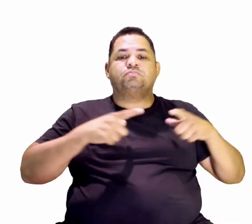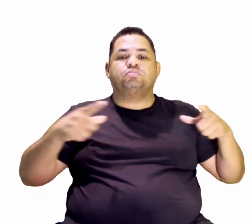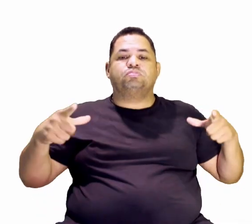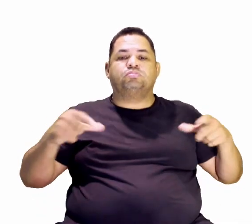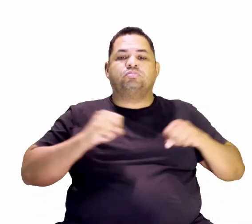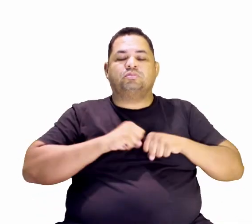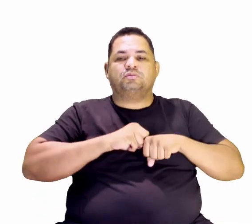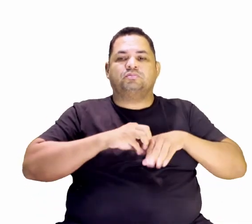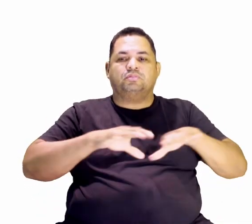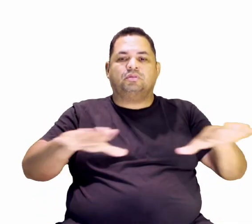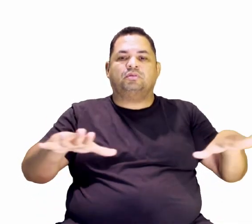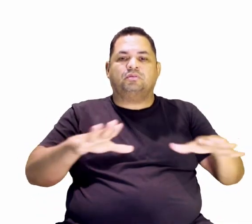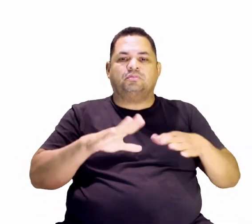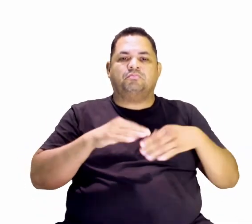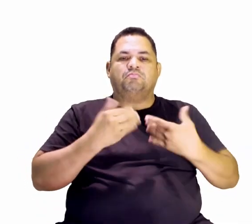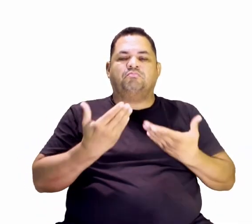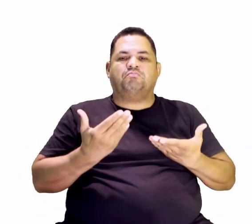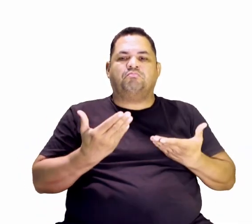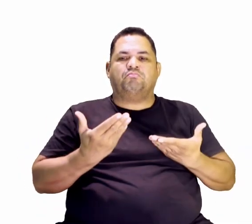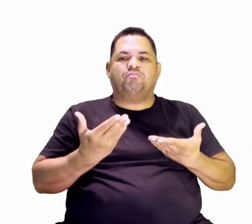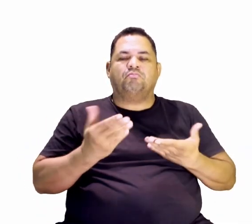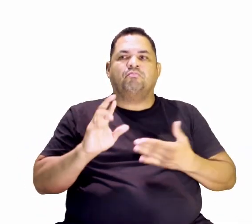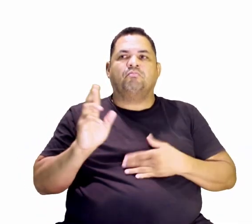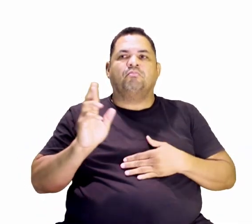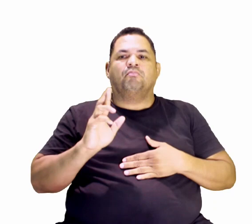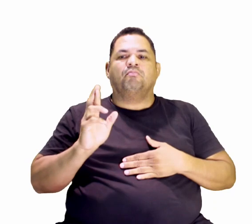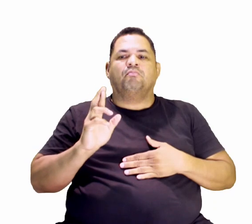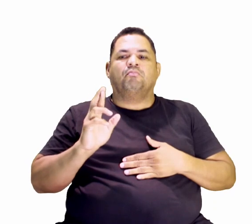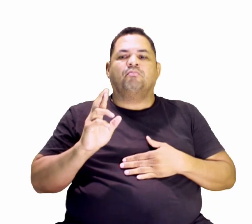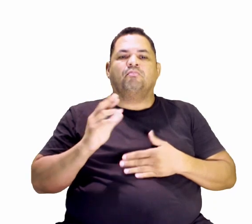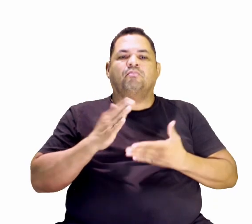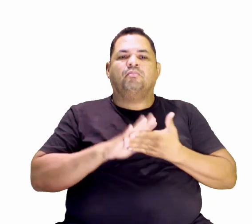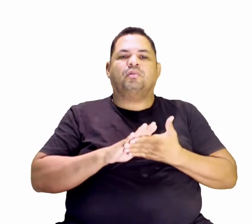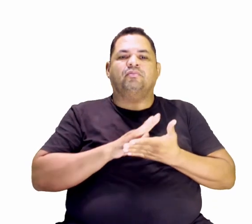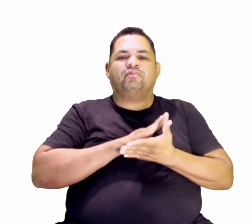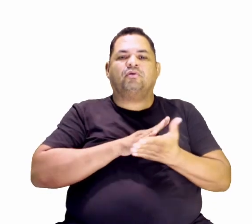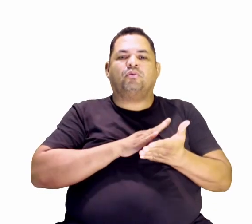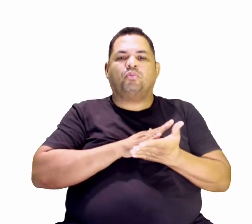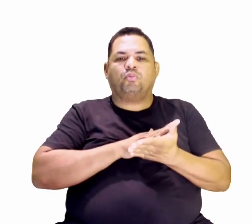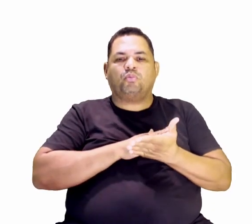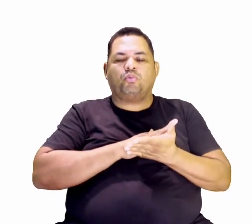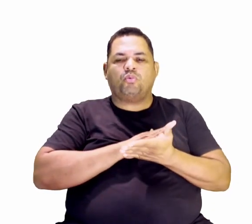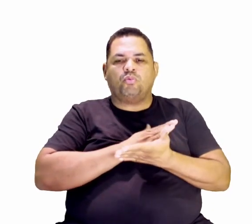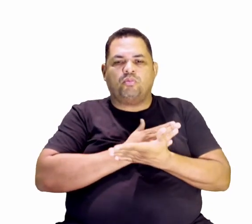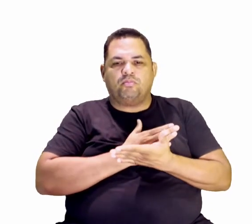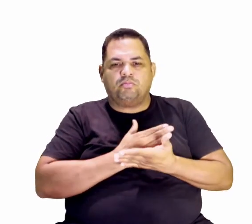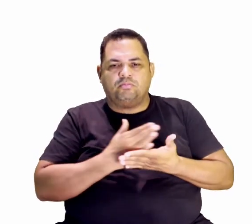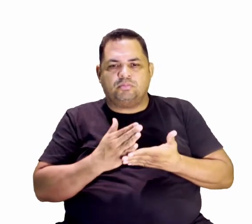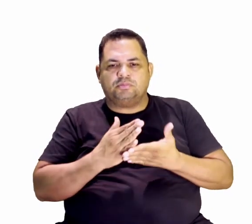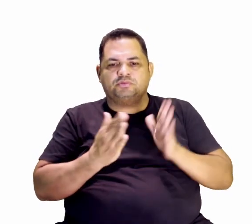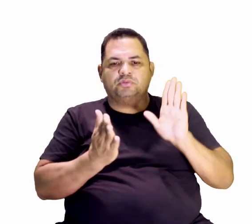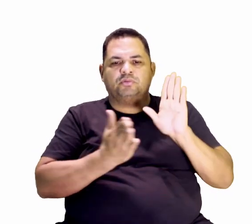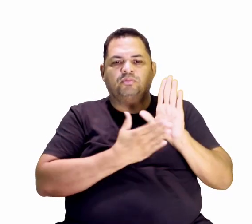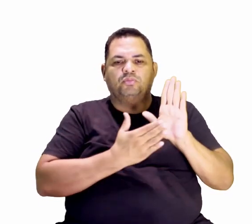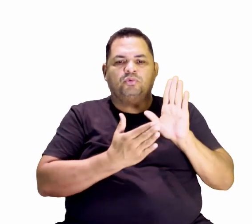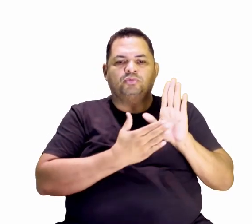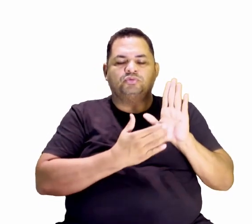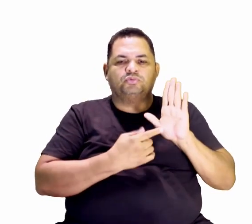me diga quem foi que imprimiu, que expôs essa